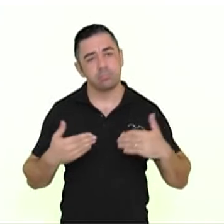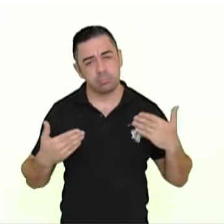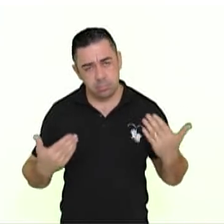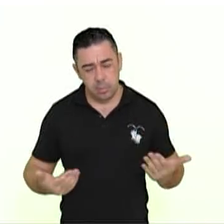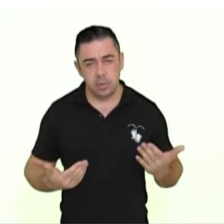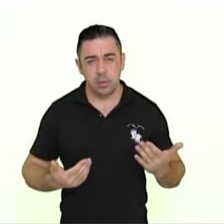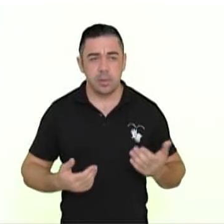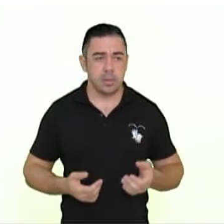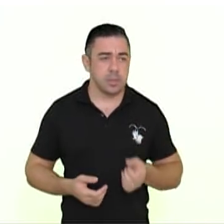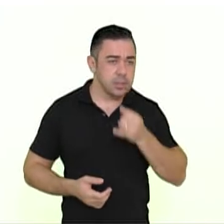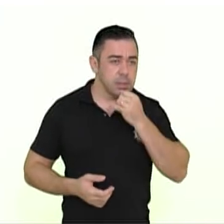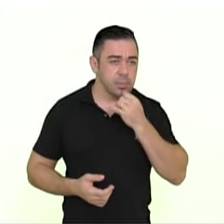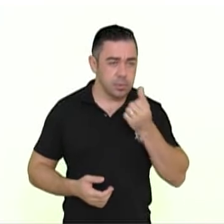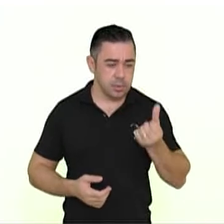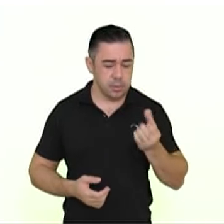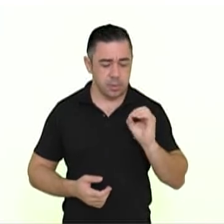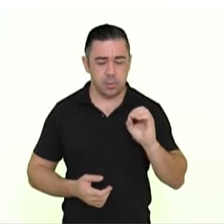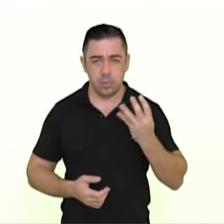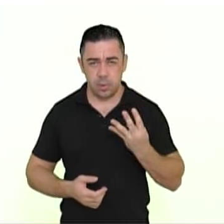de